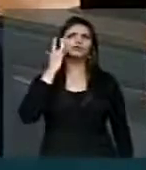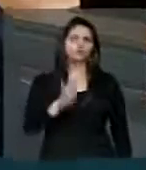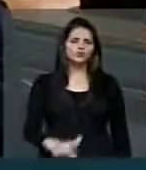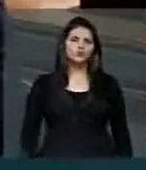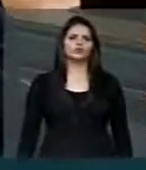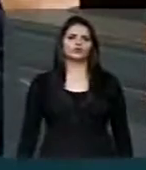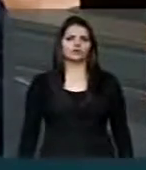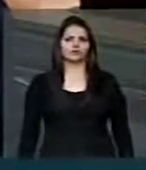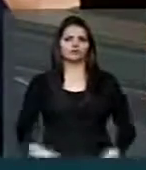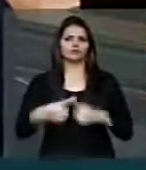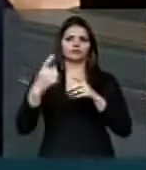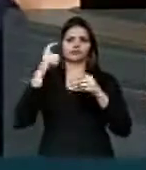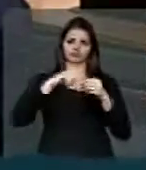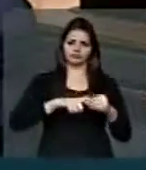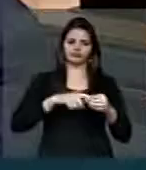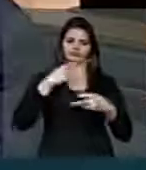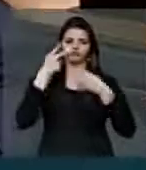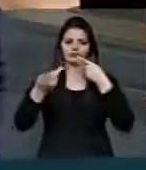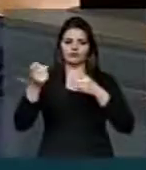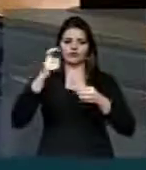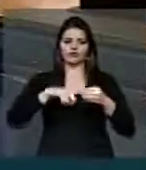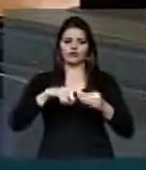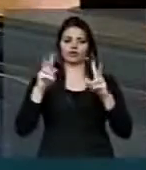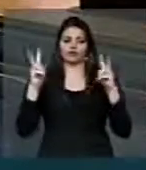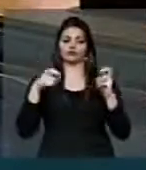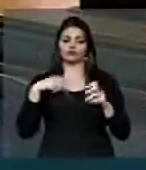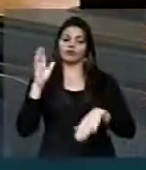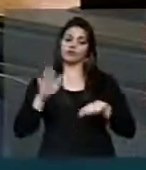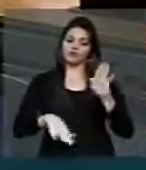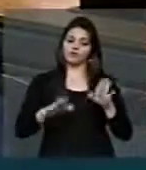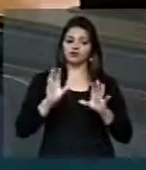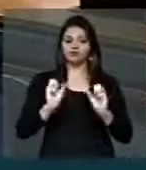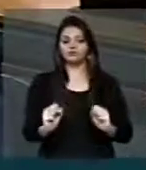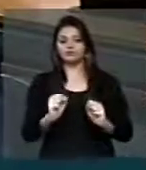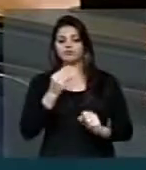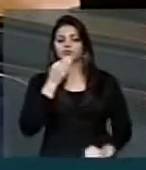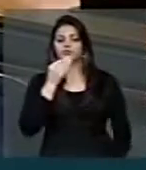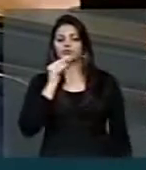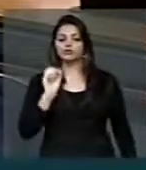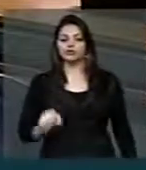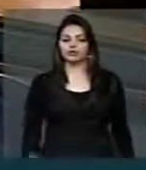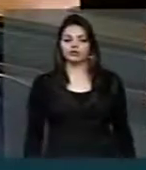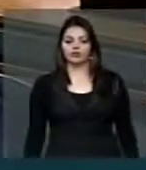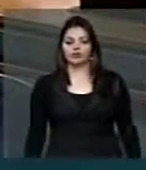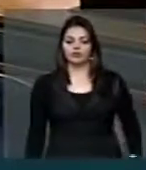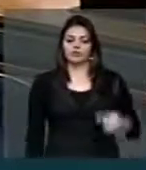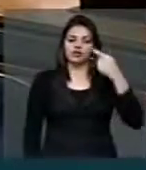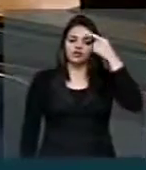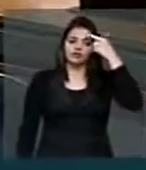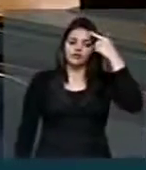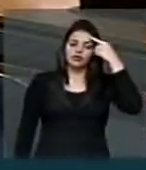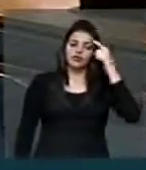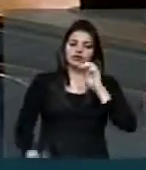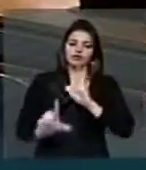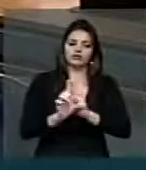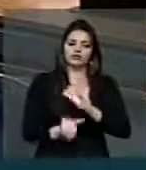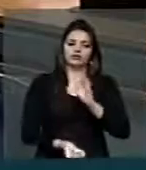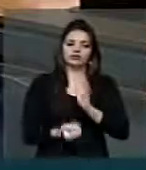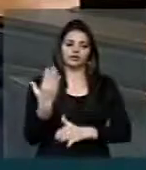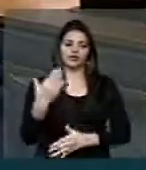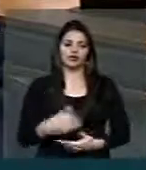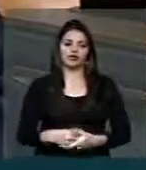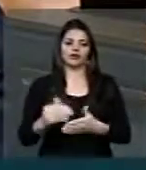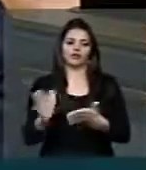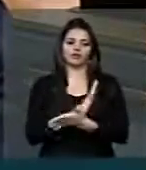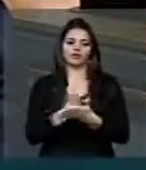volto, falei isso para voltar ao assunto, de que talvez pudéssemos pensar em legislar